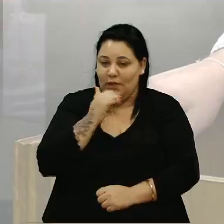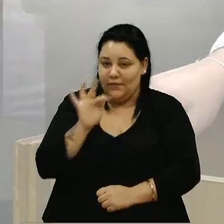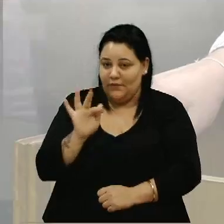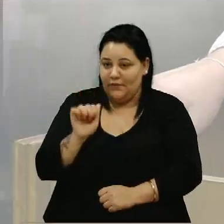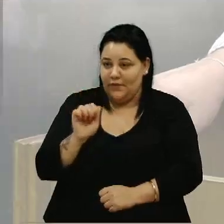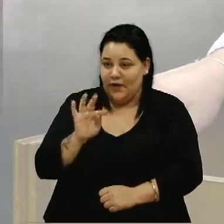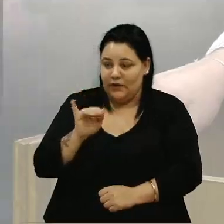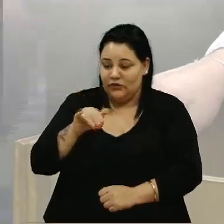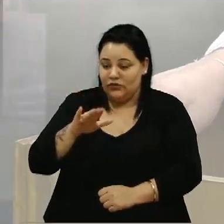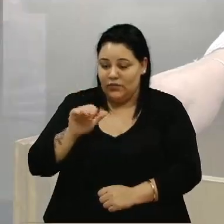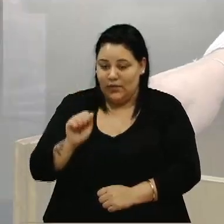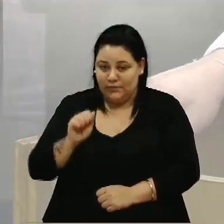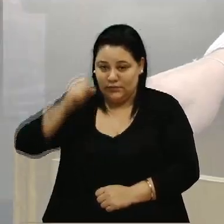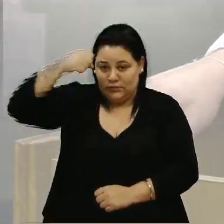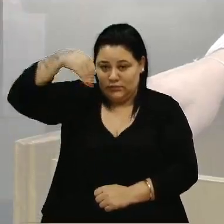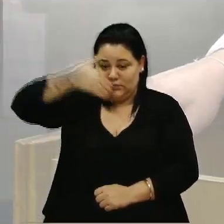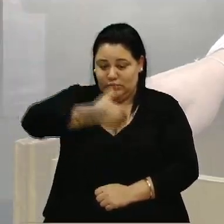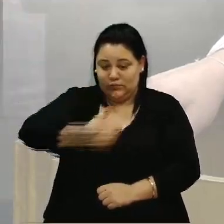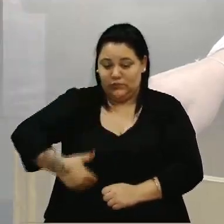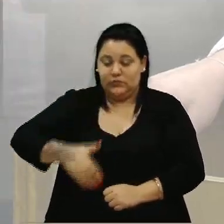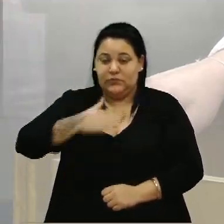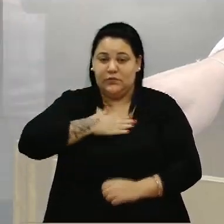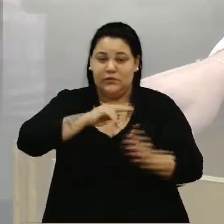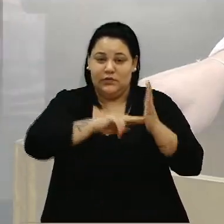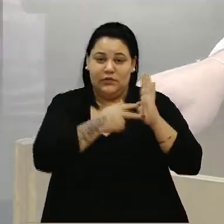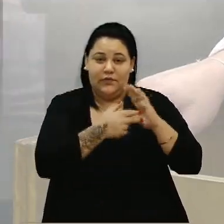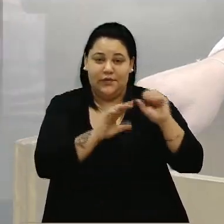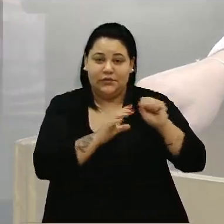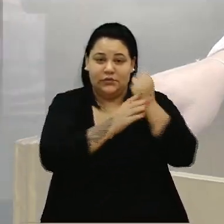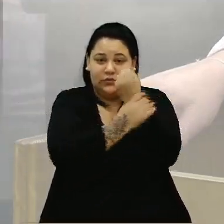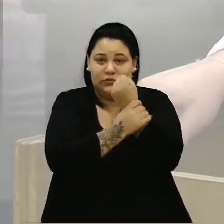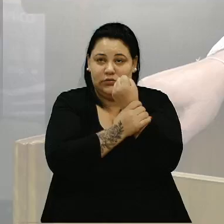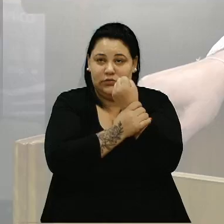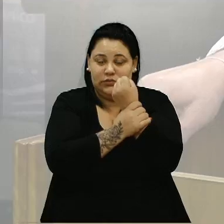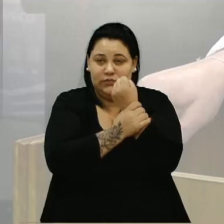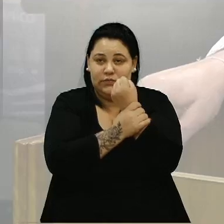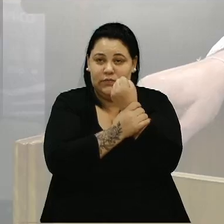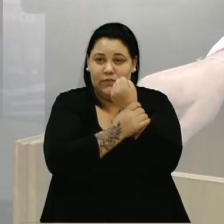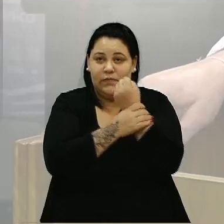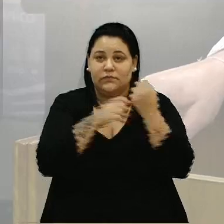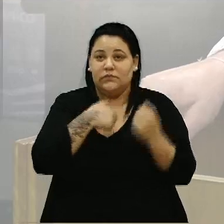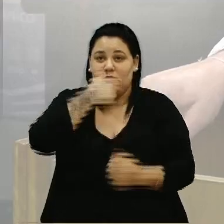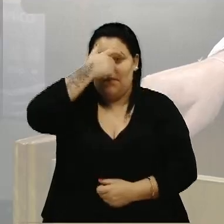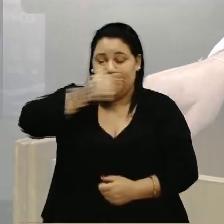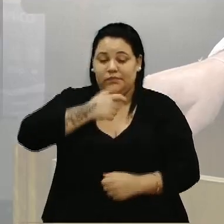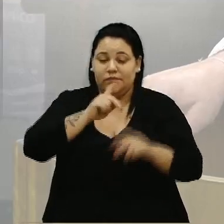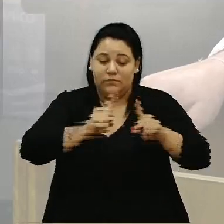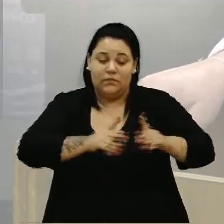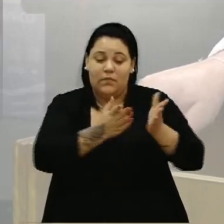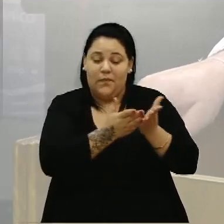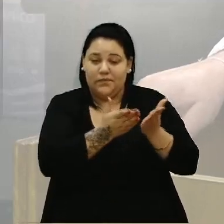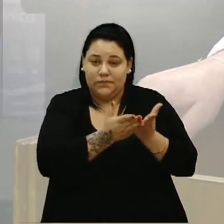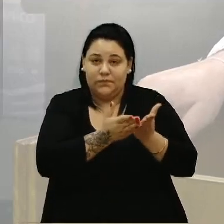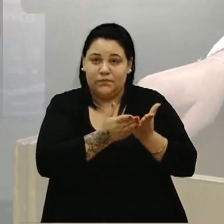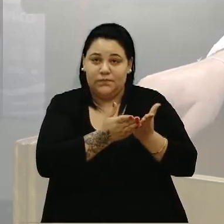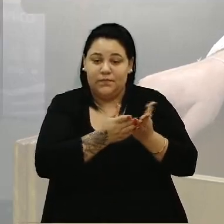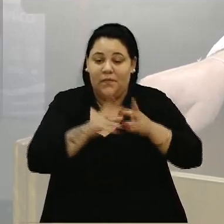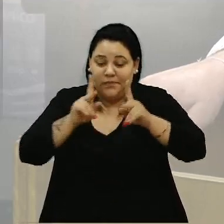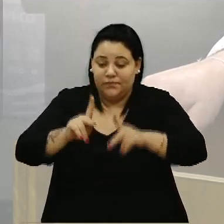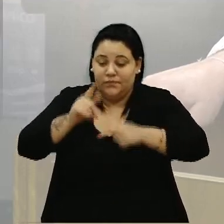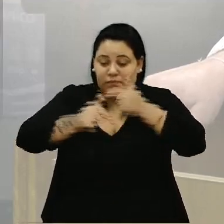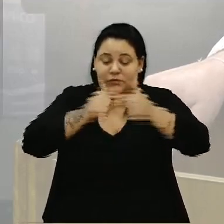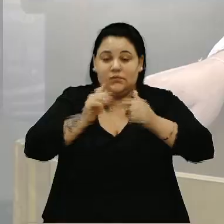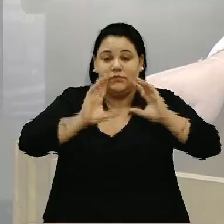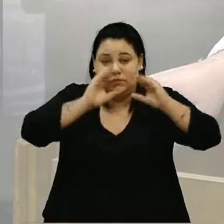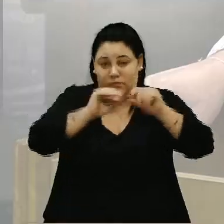para mim, é segurança. Para mim, eu acho que as pessoas que estudam, as pessoas que trabalham à